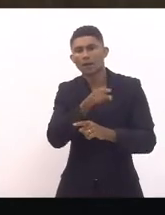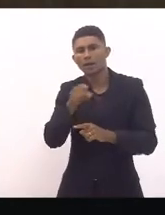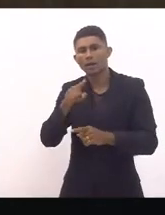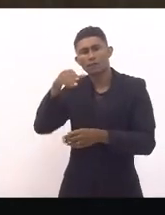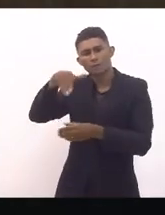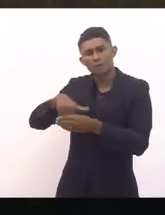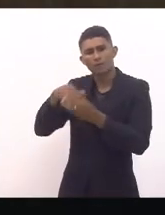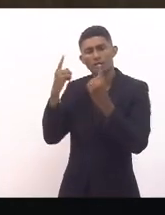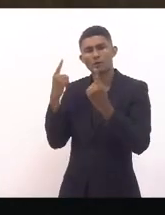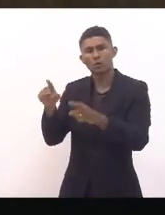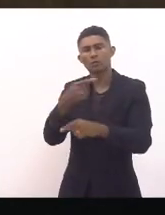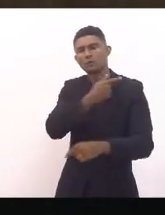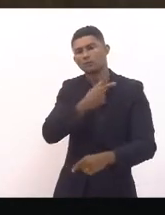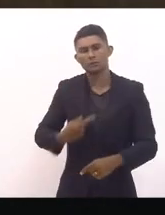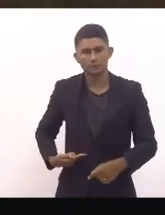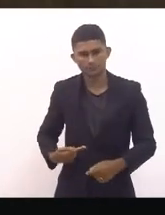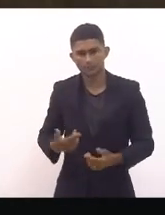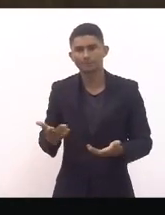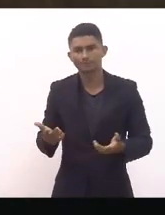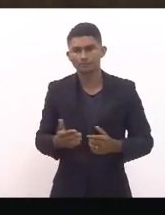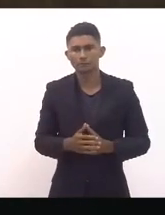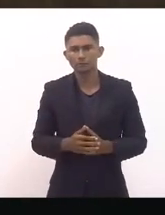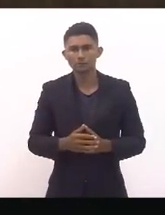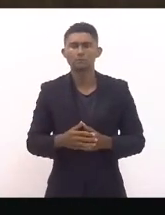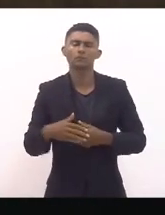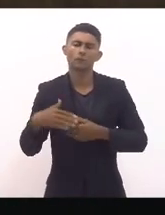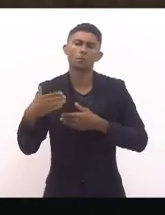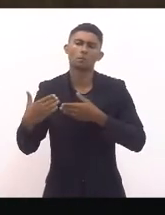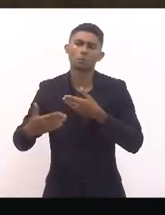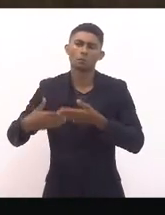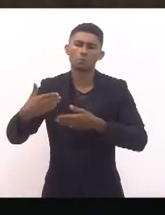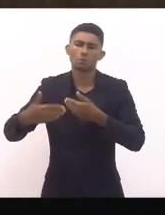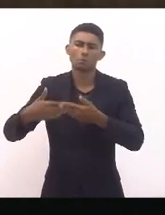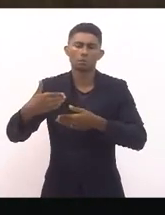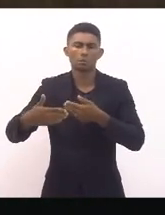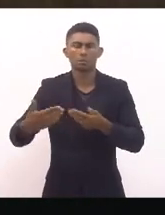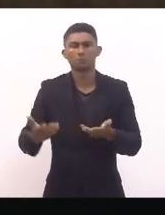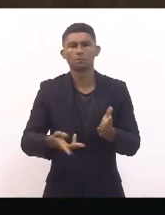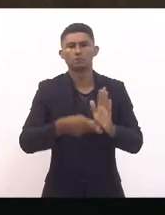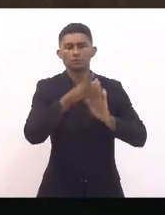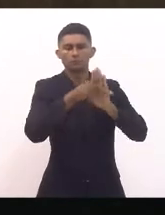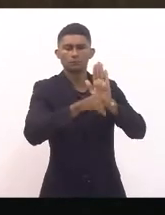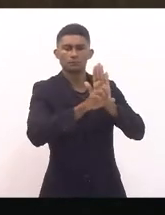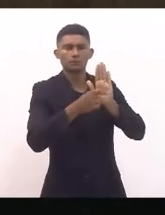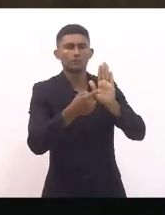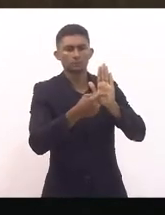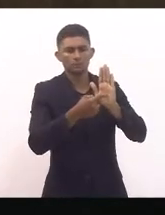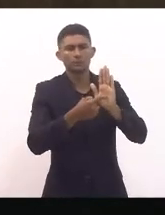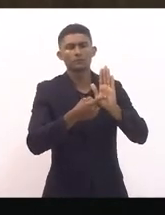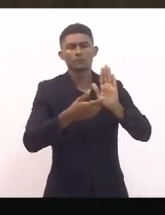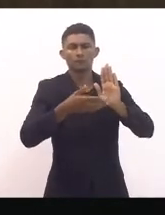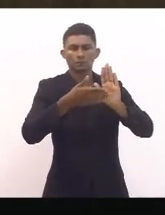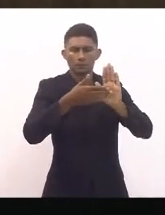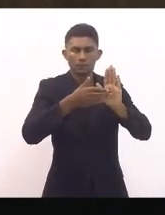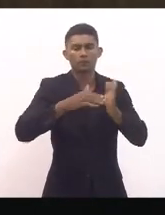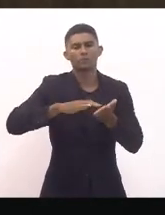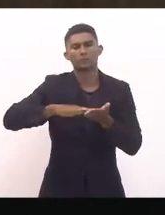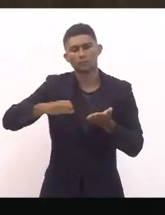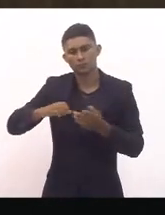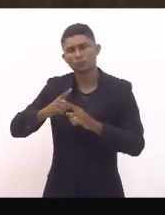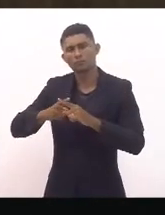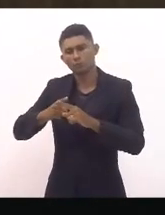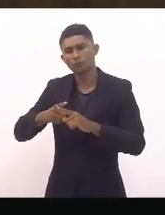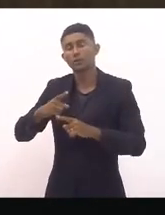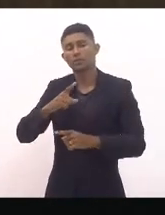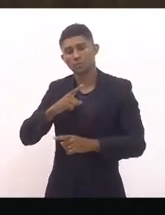a favor dos inativos. Posteriormente a esse projeto, o projeto foi retirado de falta, que havia uma